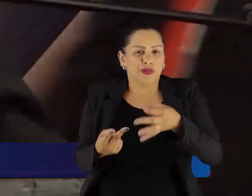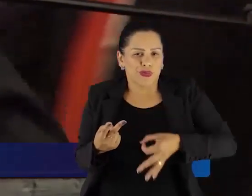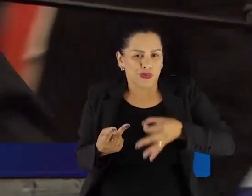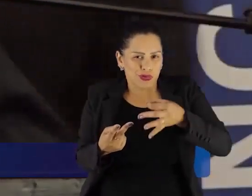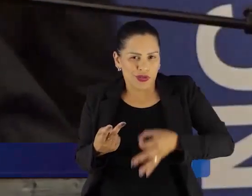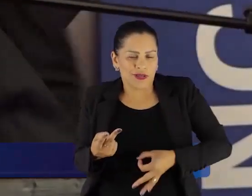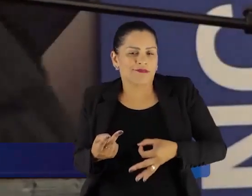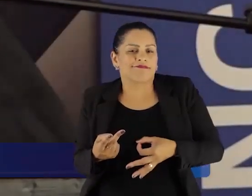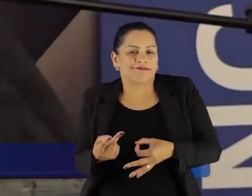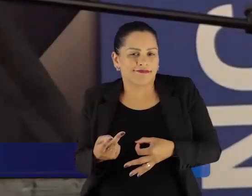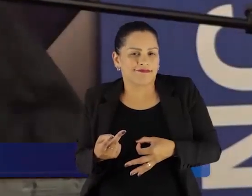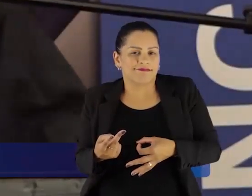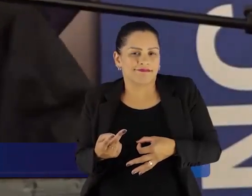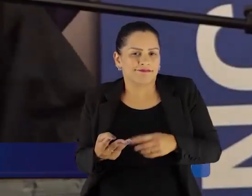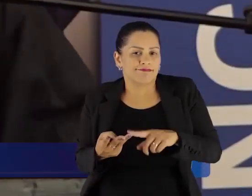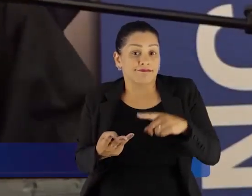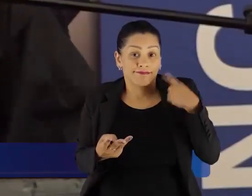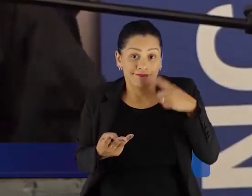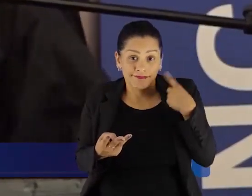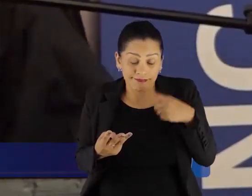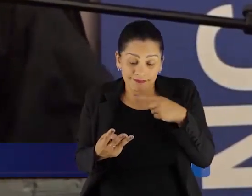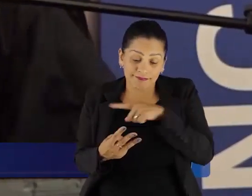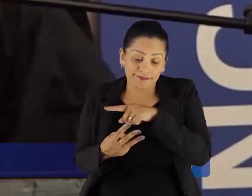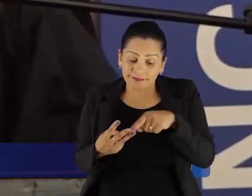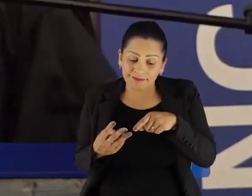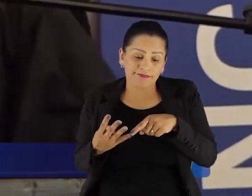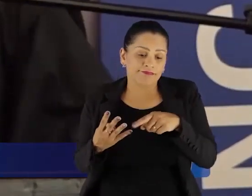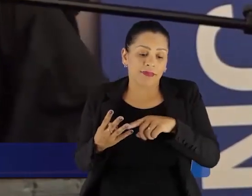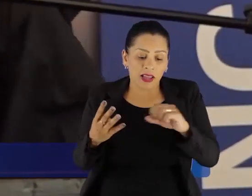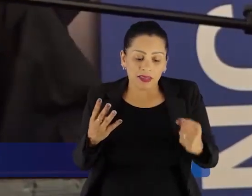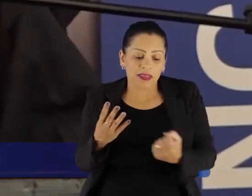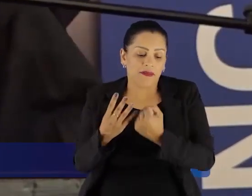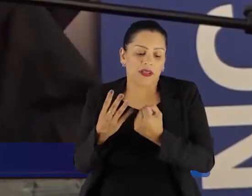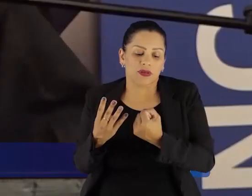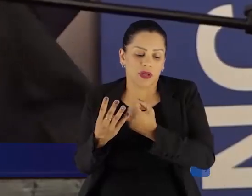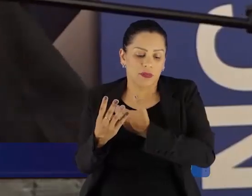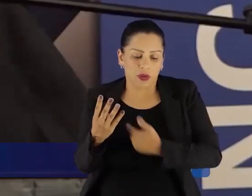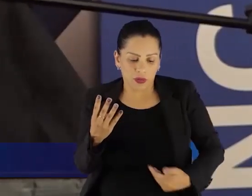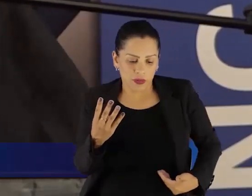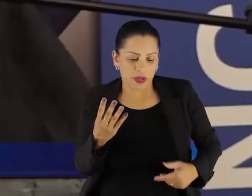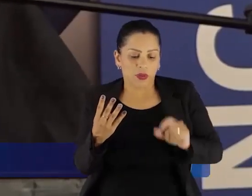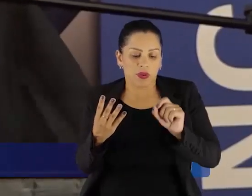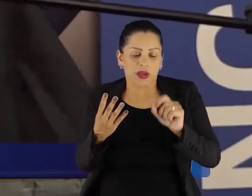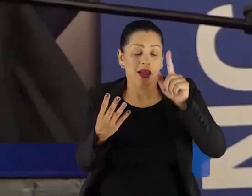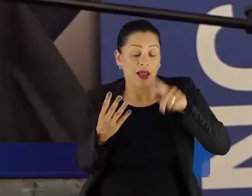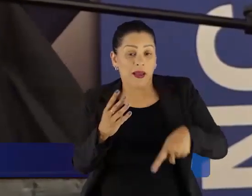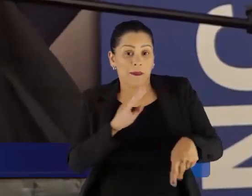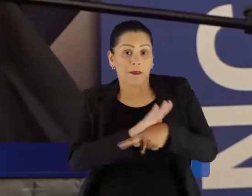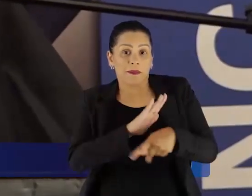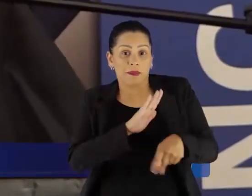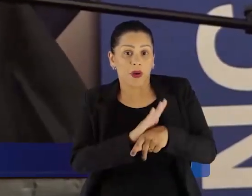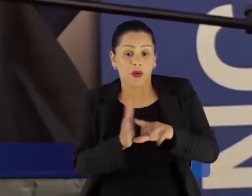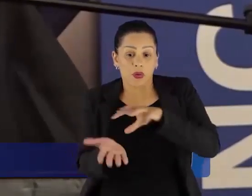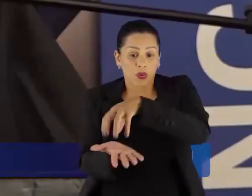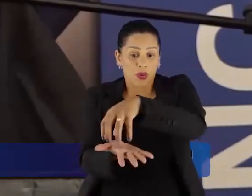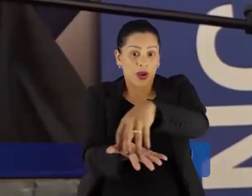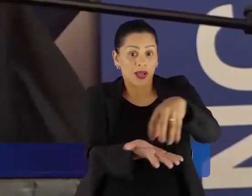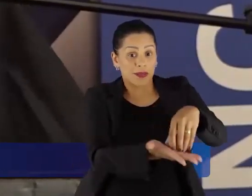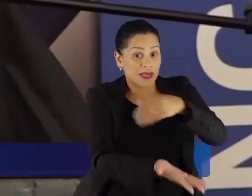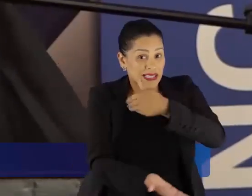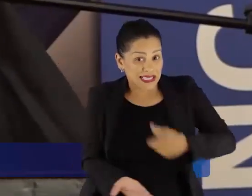Judiciário advocacia a defensoria que são organismos de estado e não de